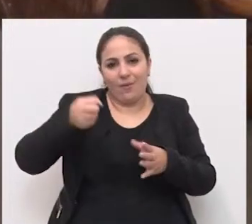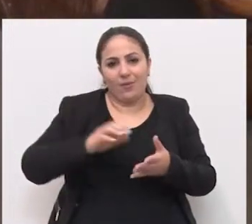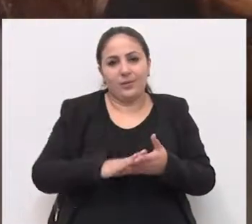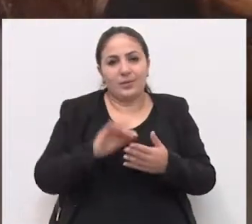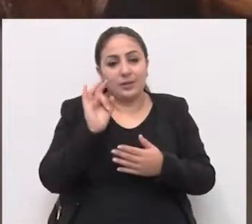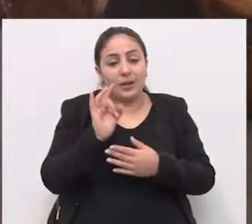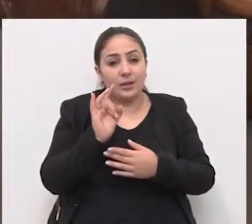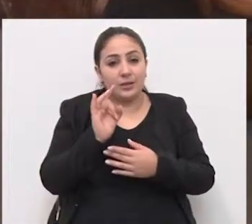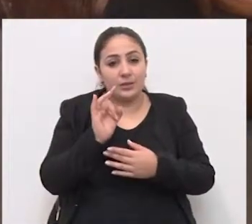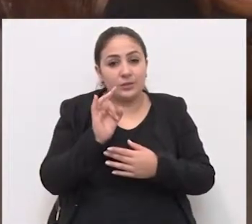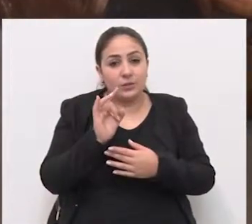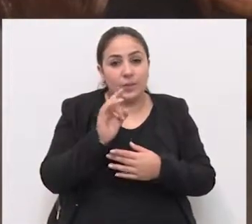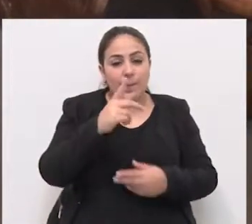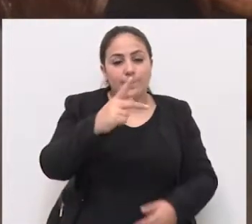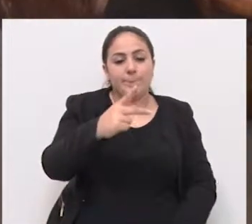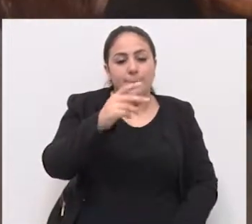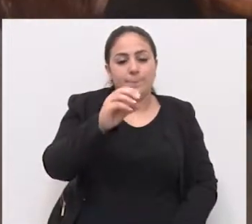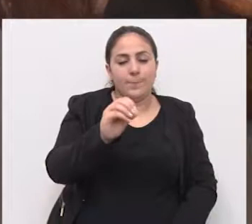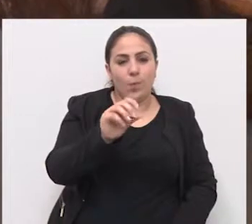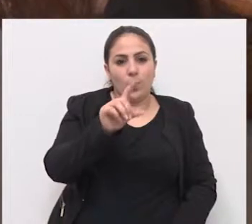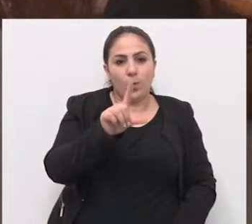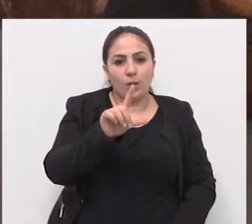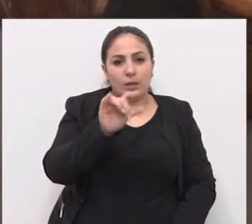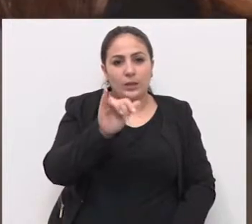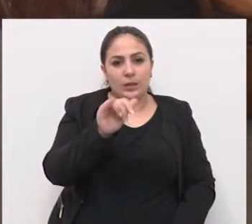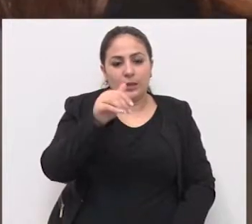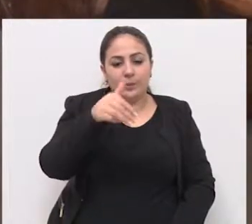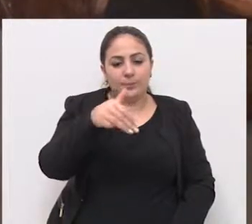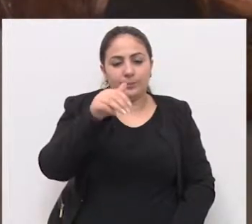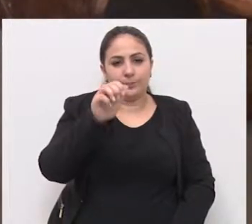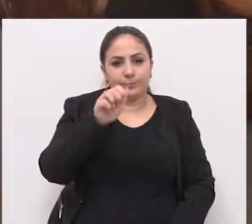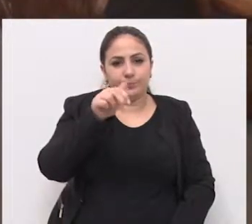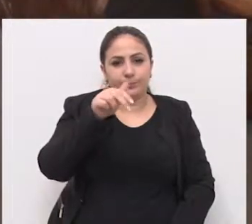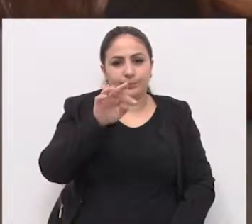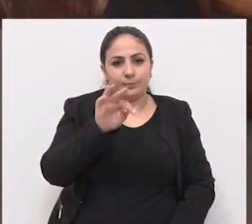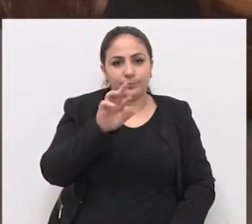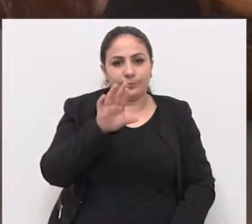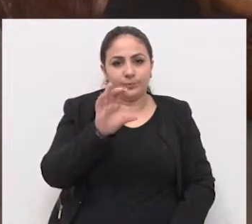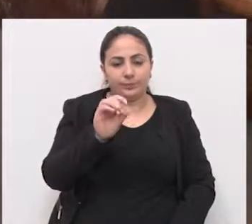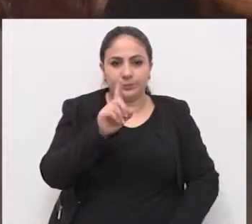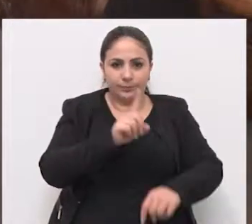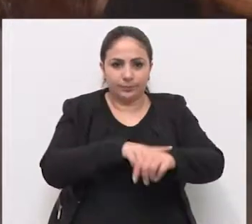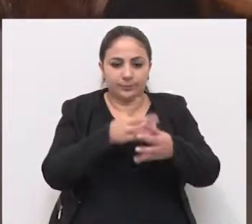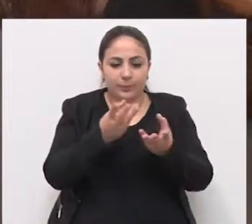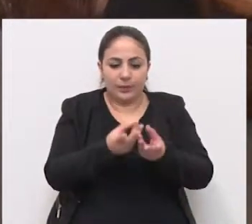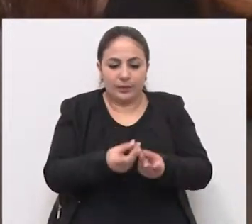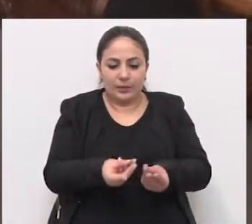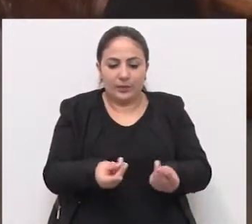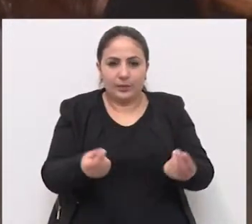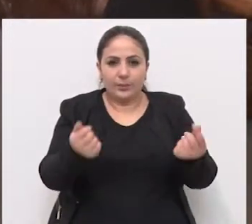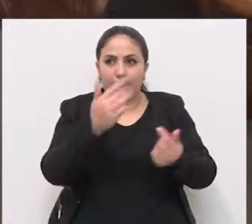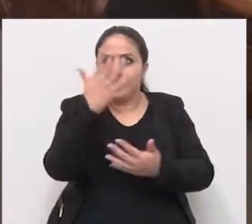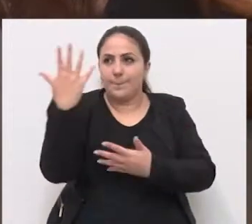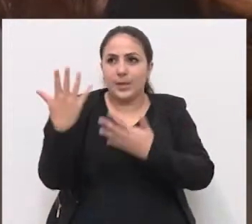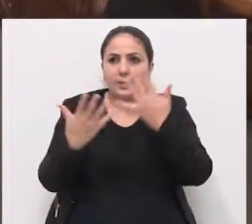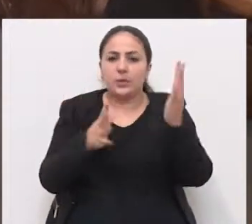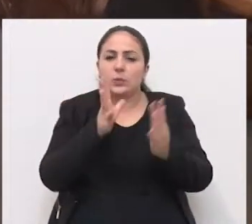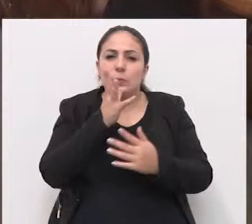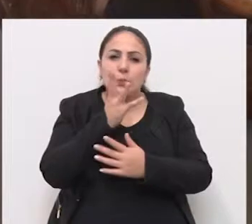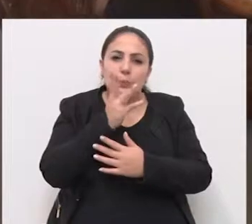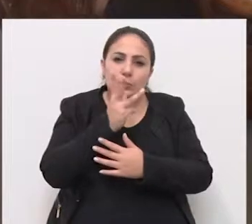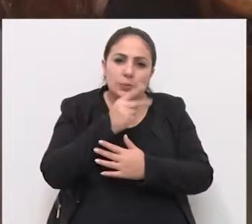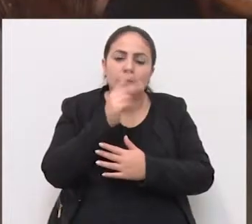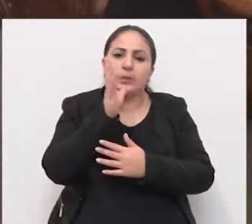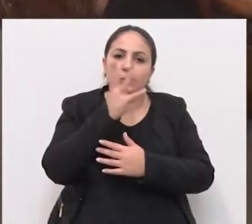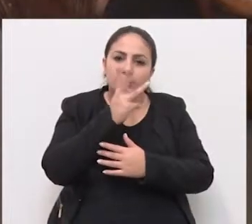exagerado de algumas sacolas, que são sacolas de polímetros, que são um elemento que no processo da decomposição no meio